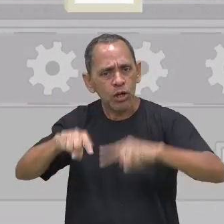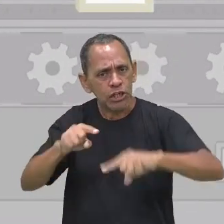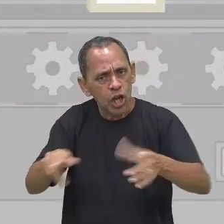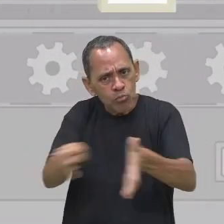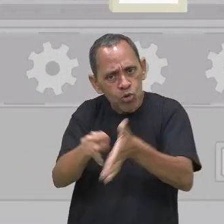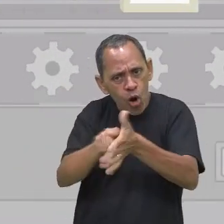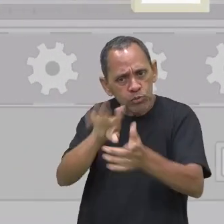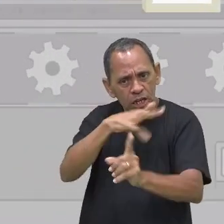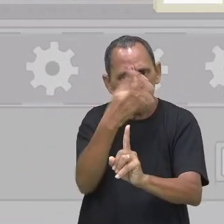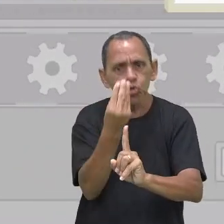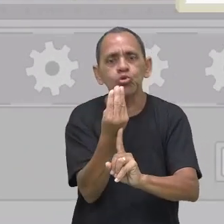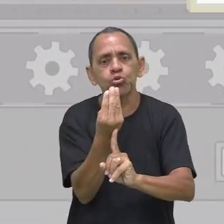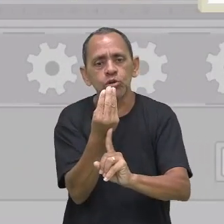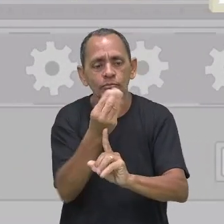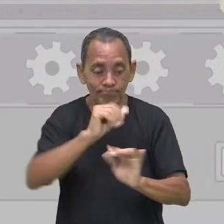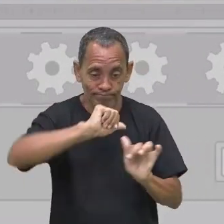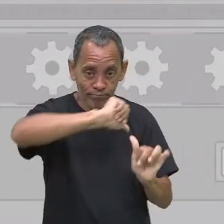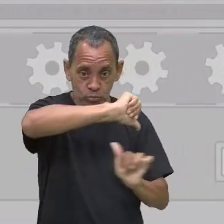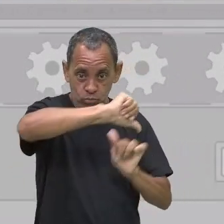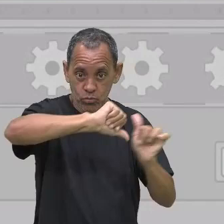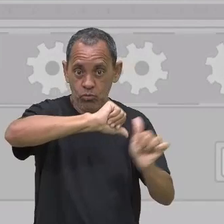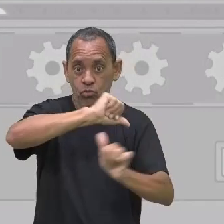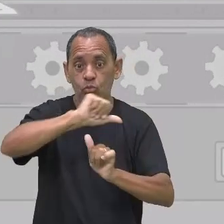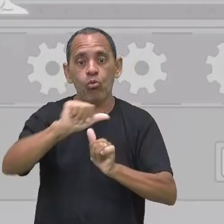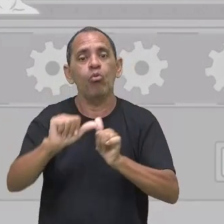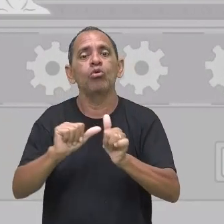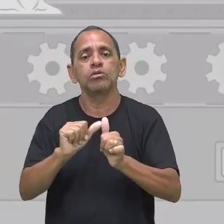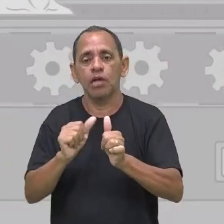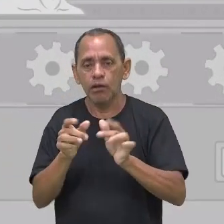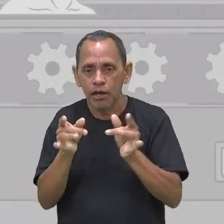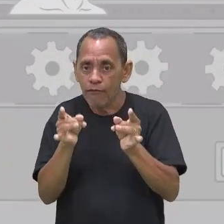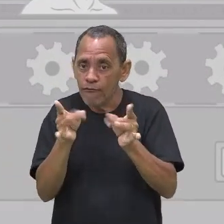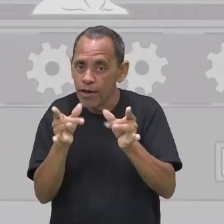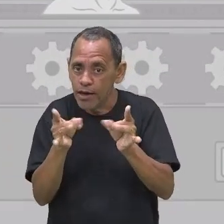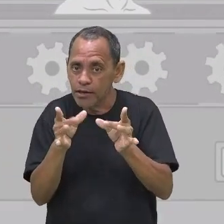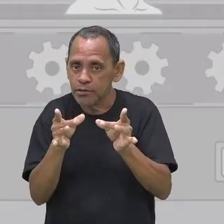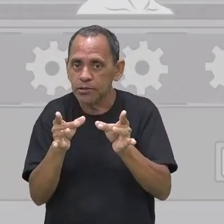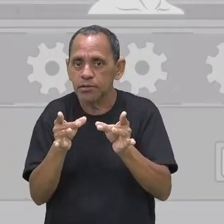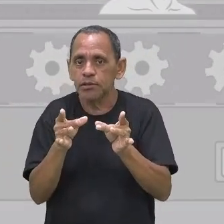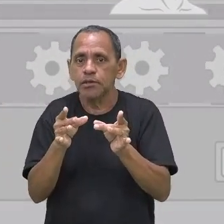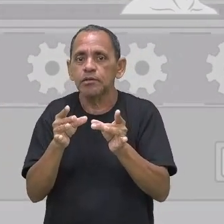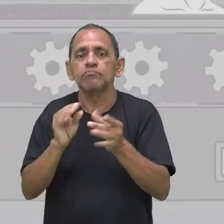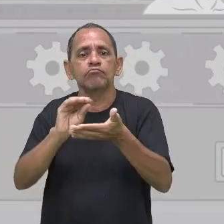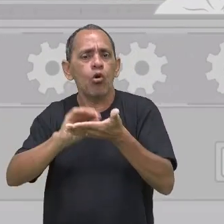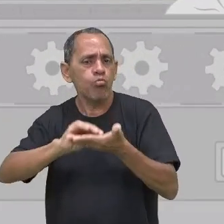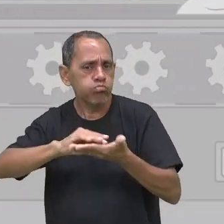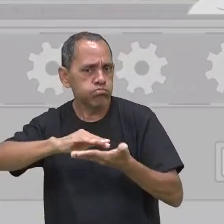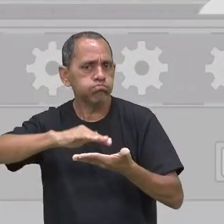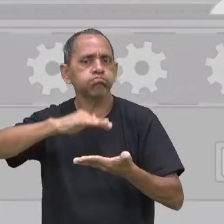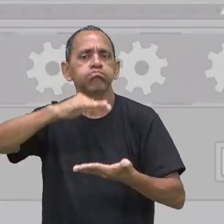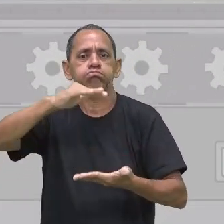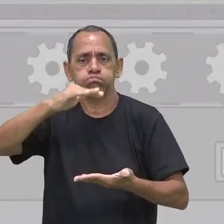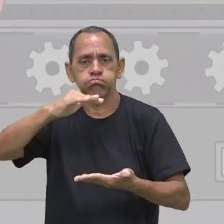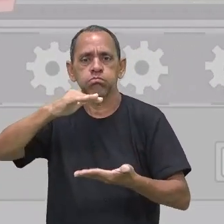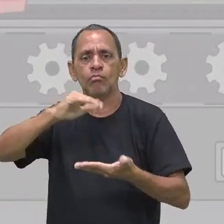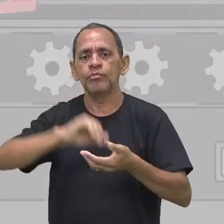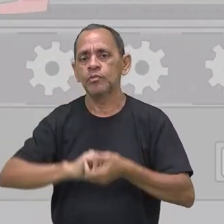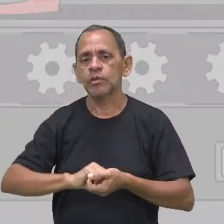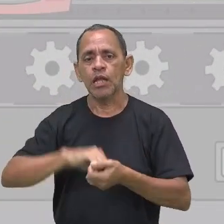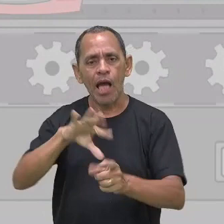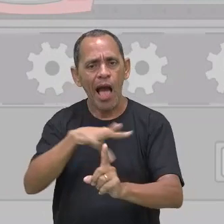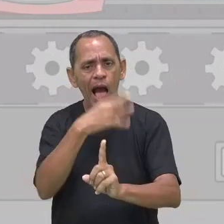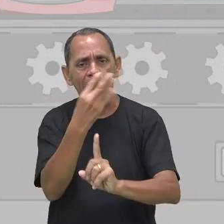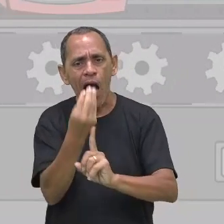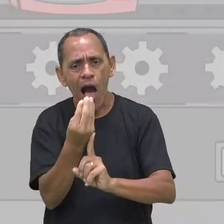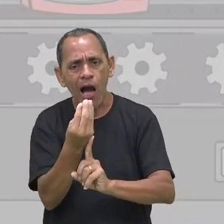culturais e transforma isso em mercadoria. E a arte, então, ela vai ser massificada, vai ser